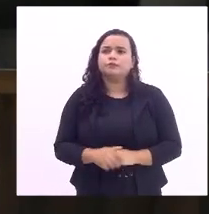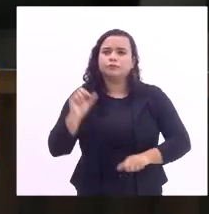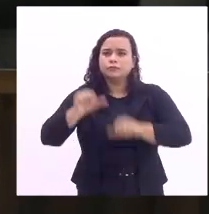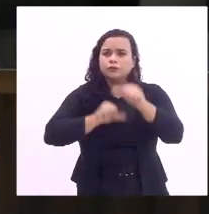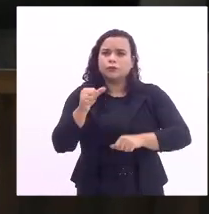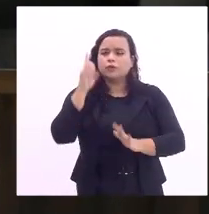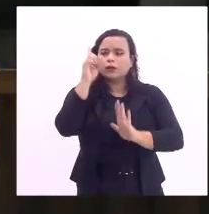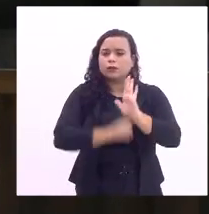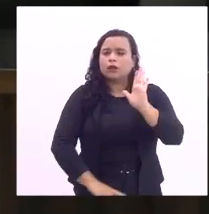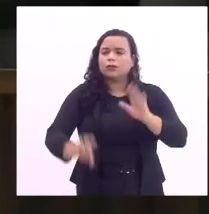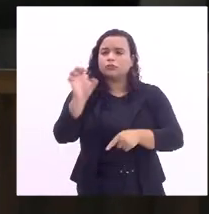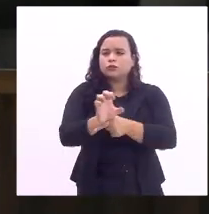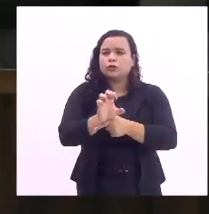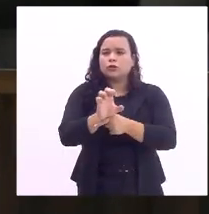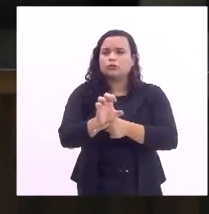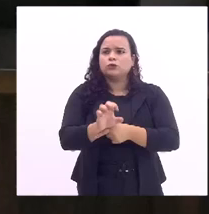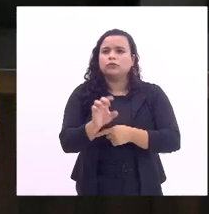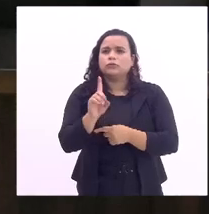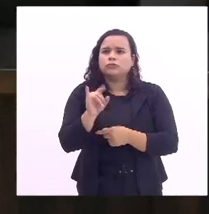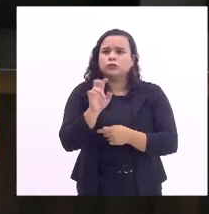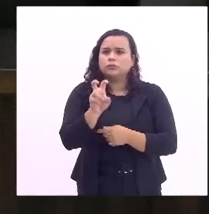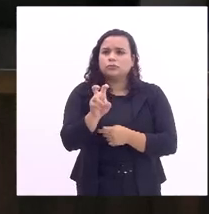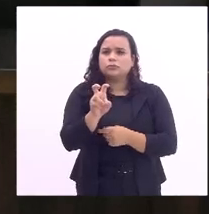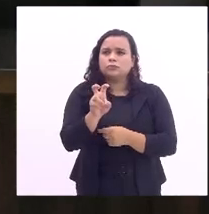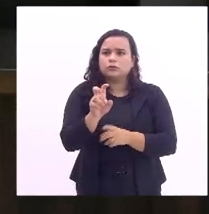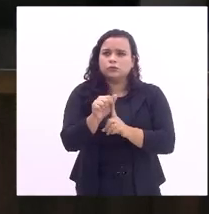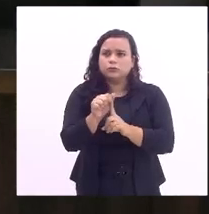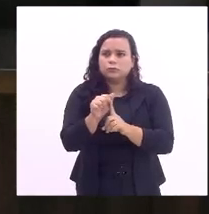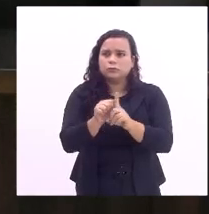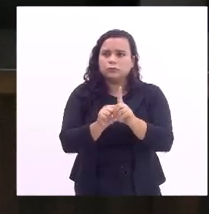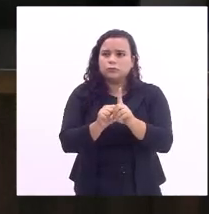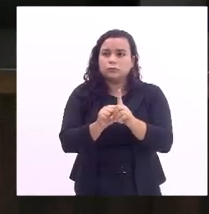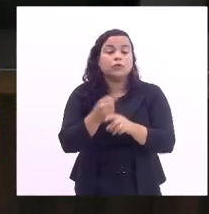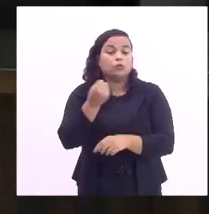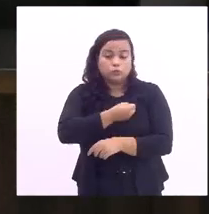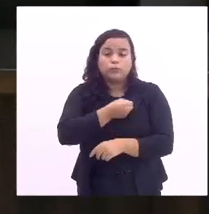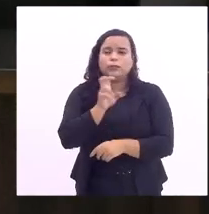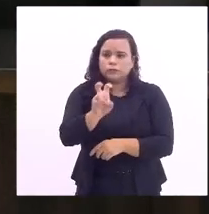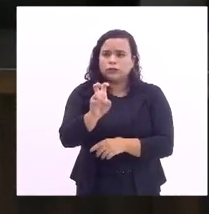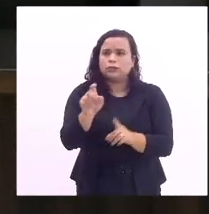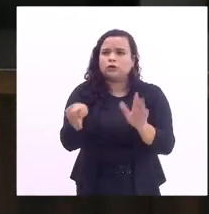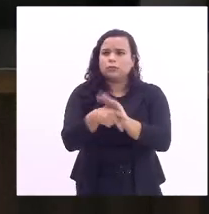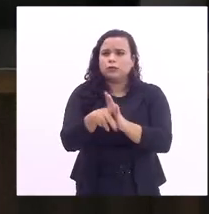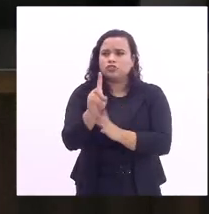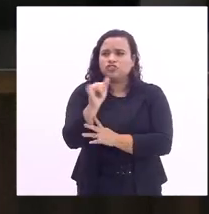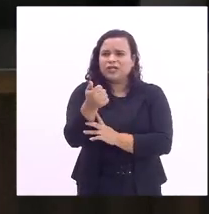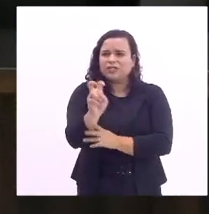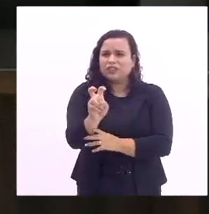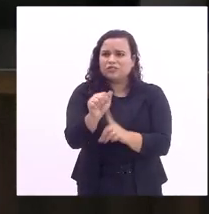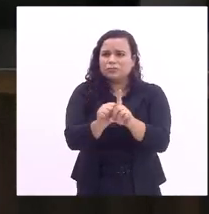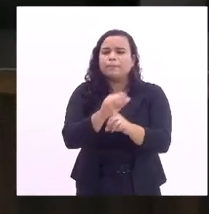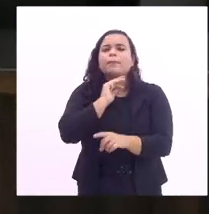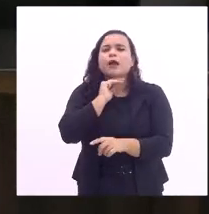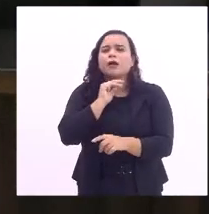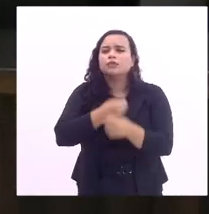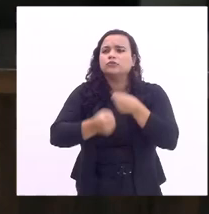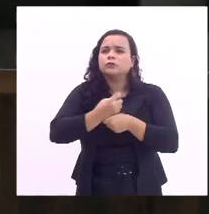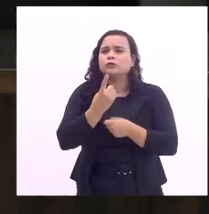decreto estadual de 5, número 5, de 15 de março de 75, e as leis